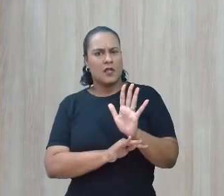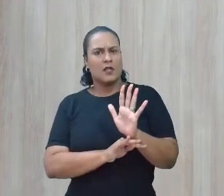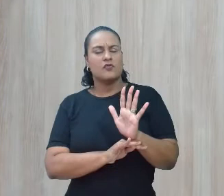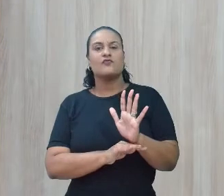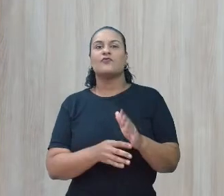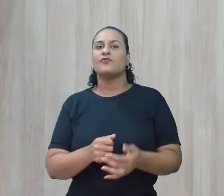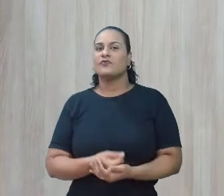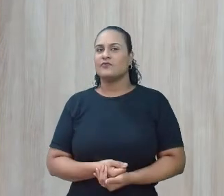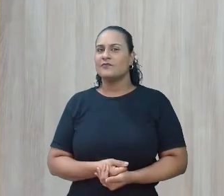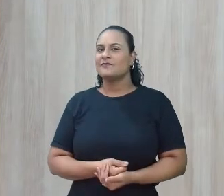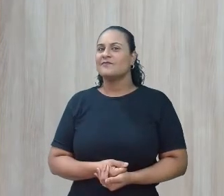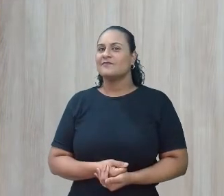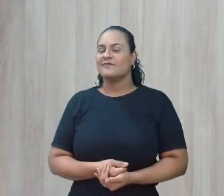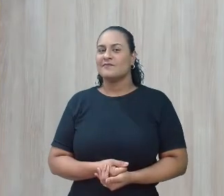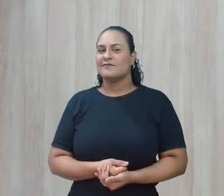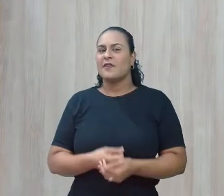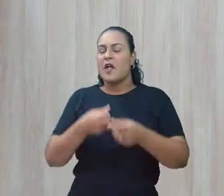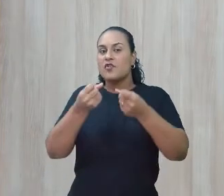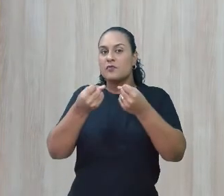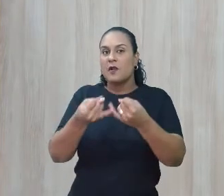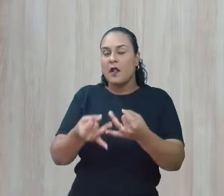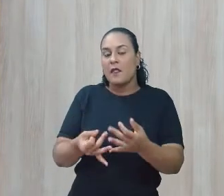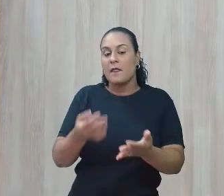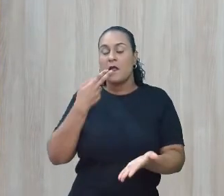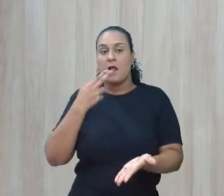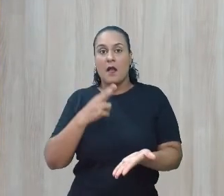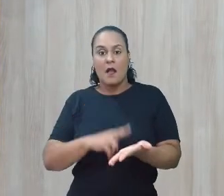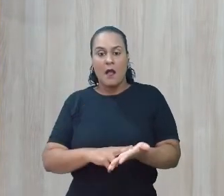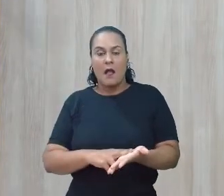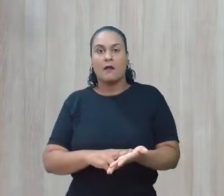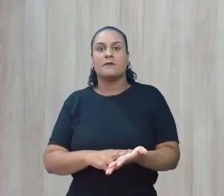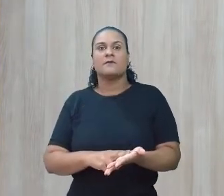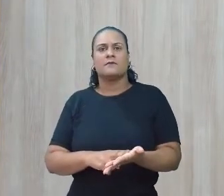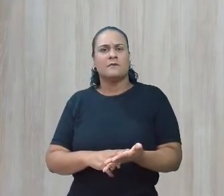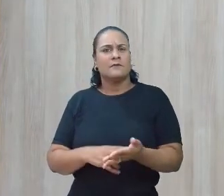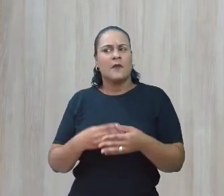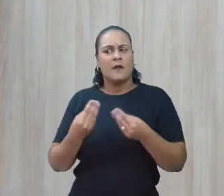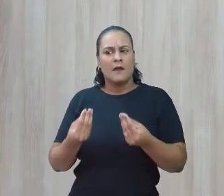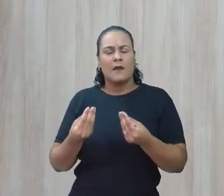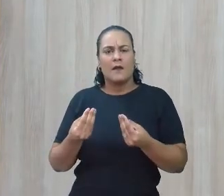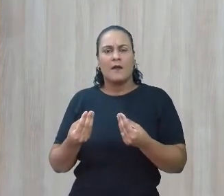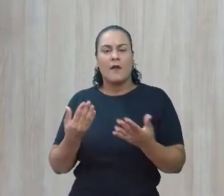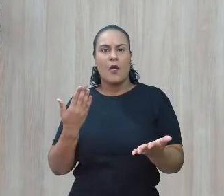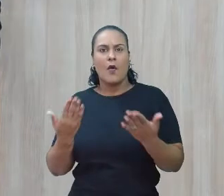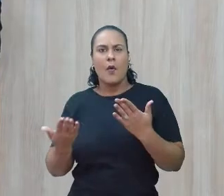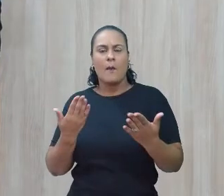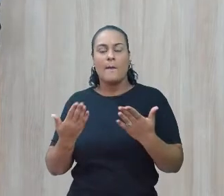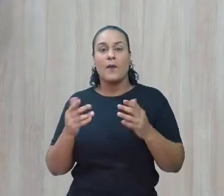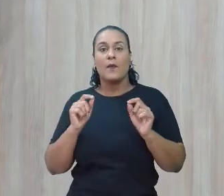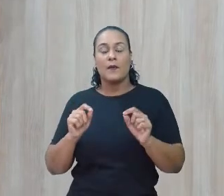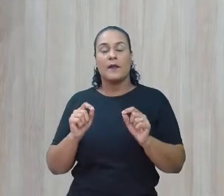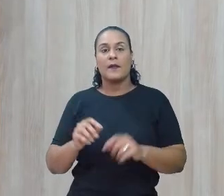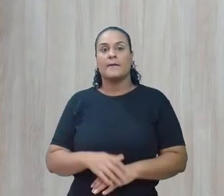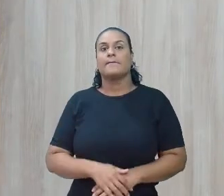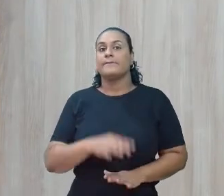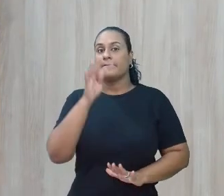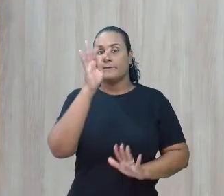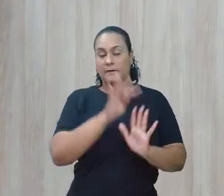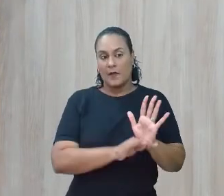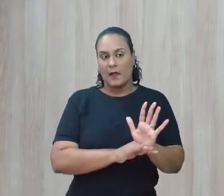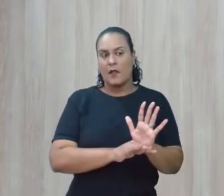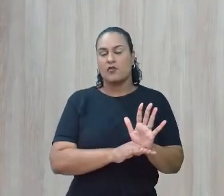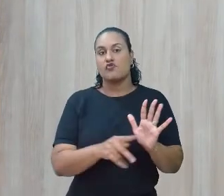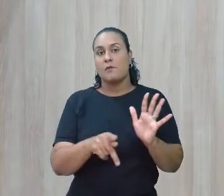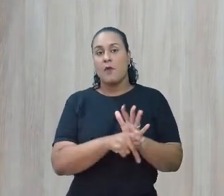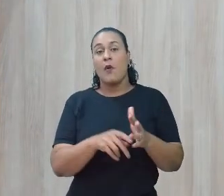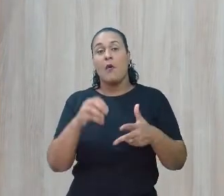carta argumentativa, e aí fala do destinatário, a questão é que quando vocês produzirem, por exemplo, um texto para o Enem,